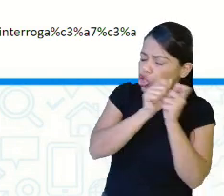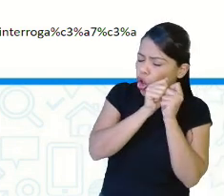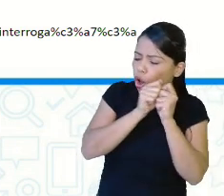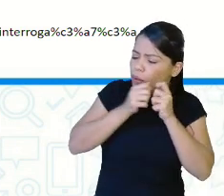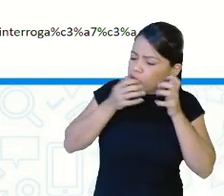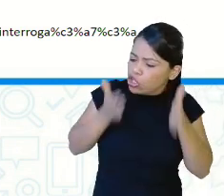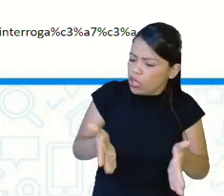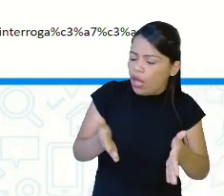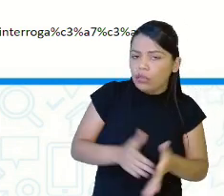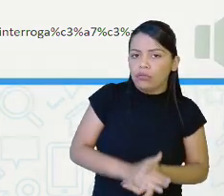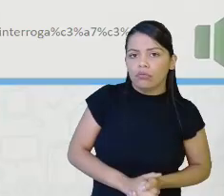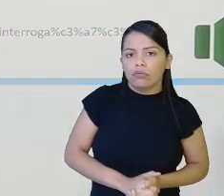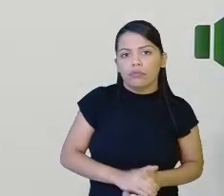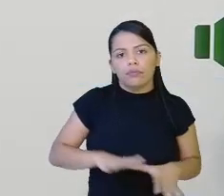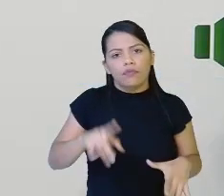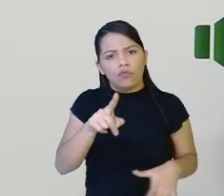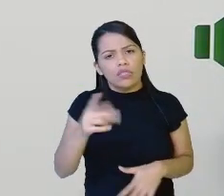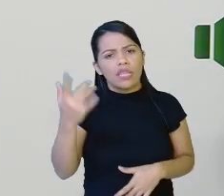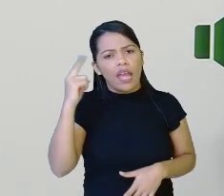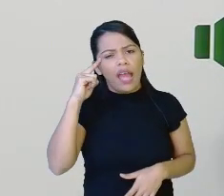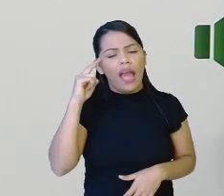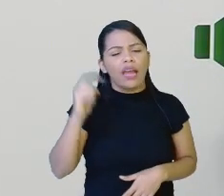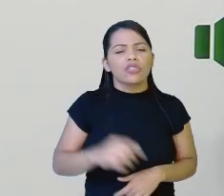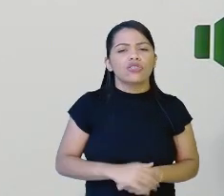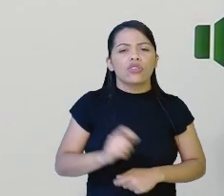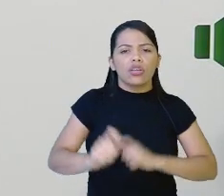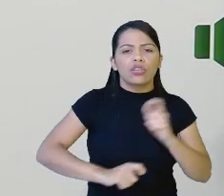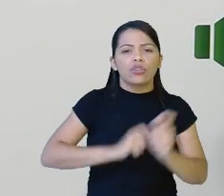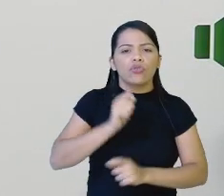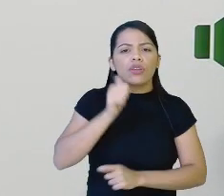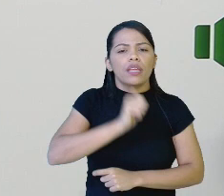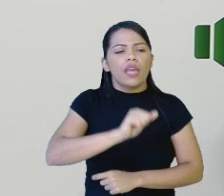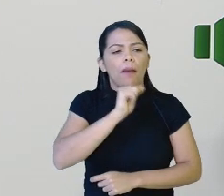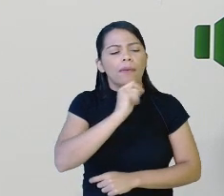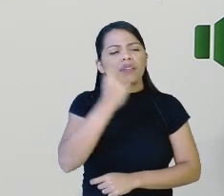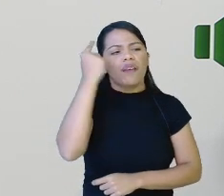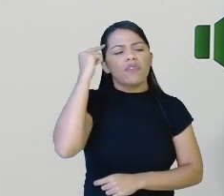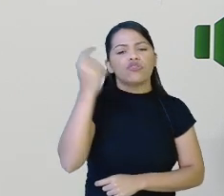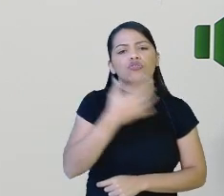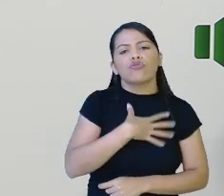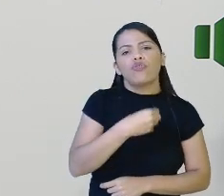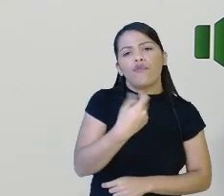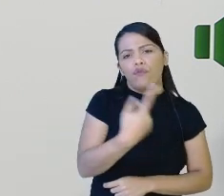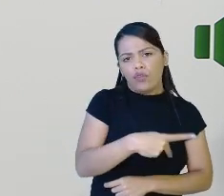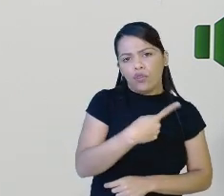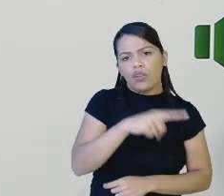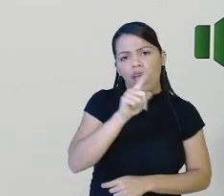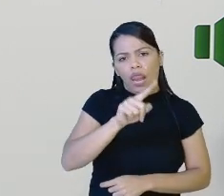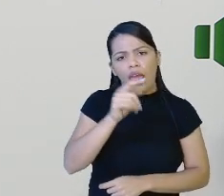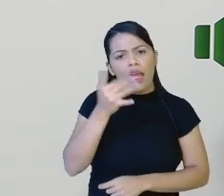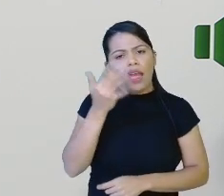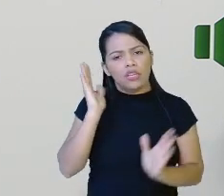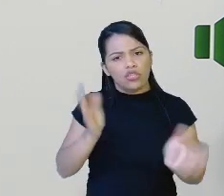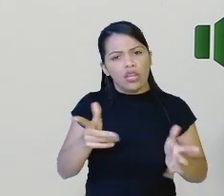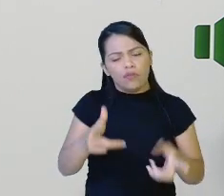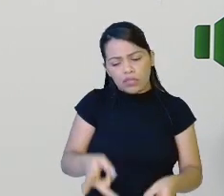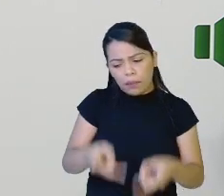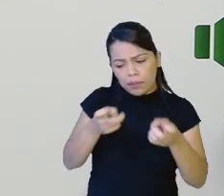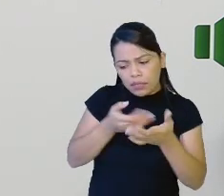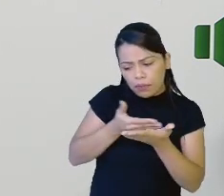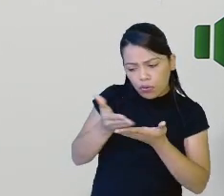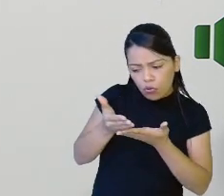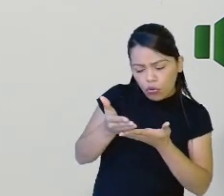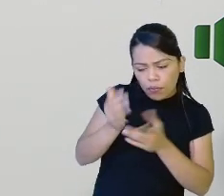mãe realmente, ela estava ali achando que o seu filho era uma criança chata? Você observa que logo no começo da crônica,